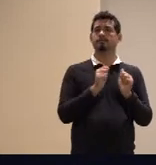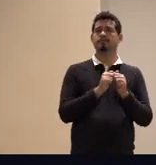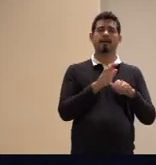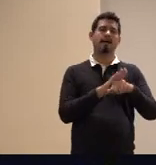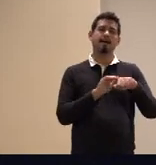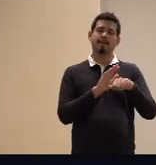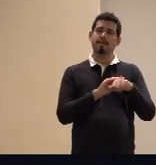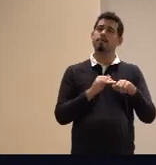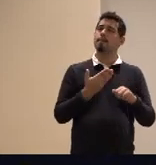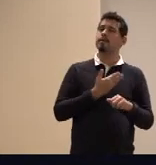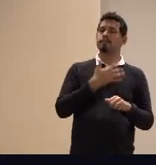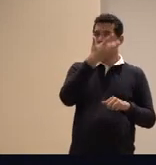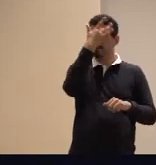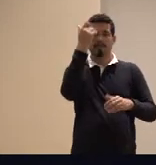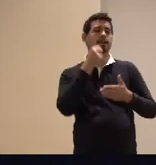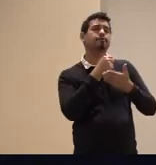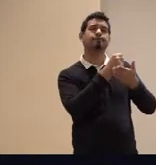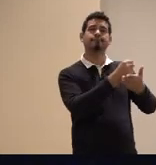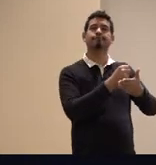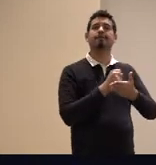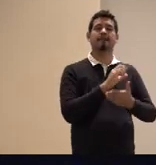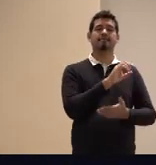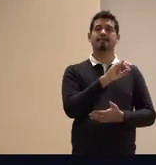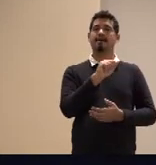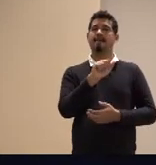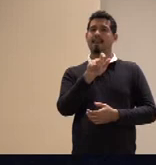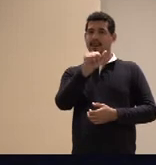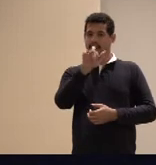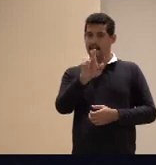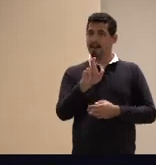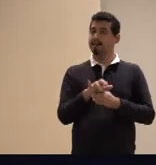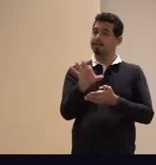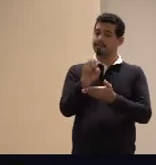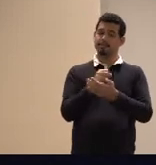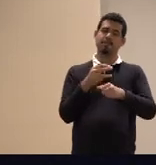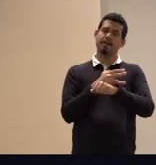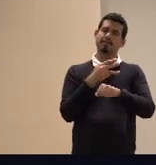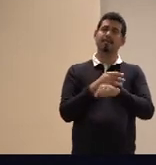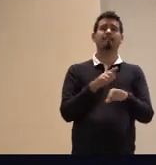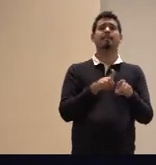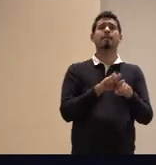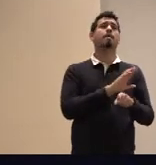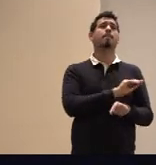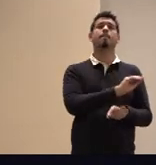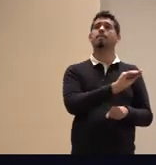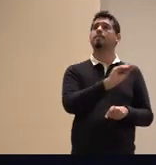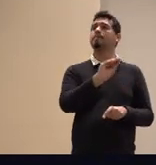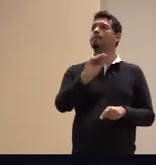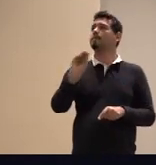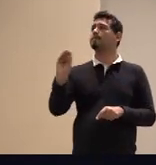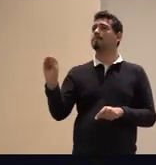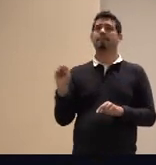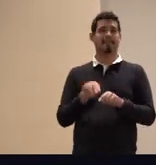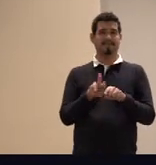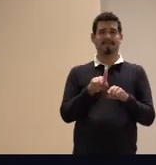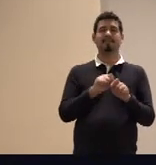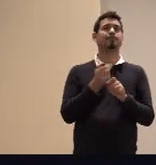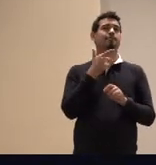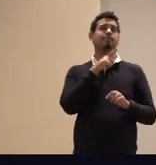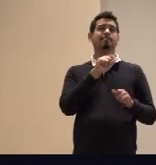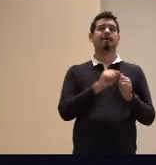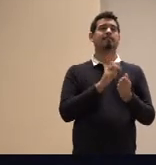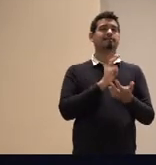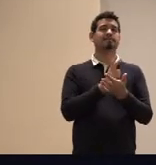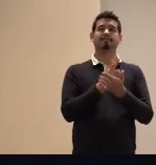do Cialar, que a gente coloca nesse grupo do WhatsApp e o boca a boca, né? Cada um vai falando, e a gente consegue